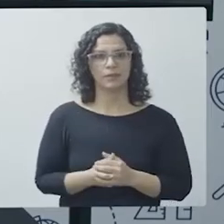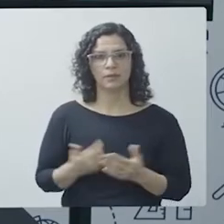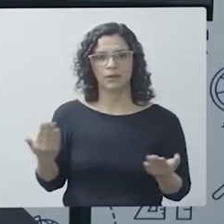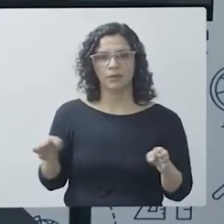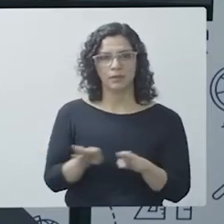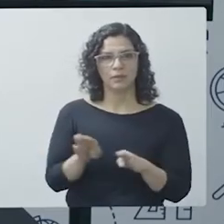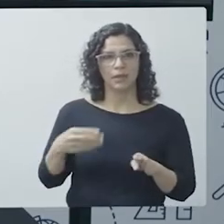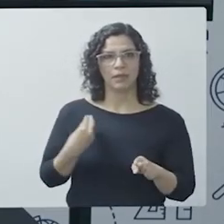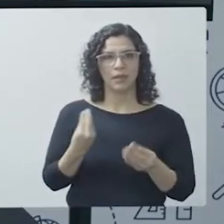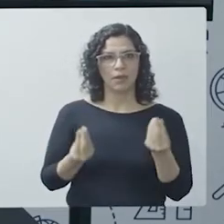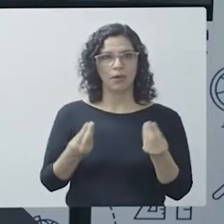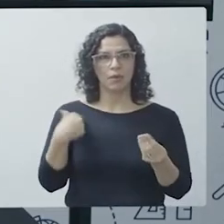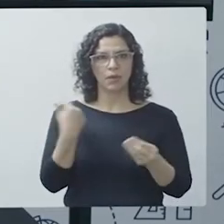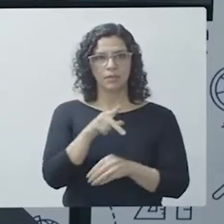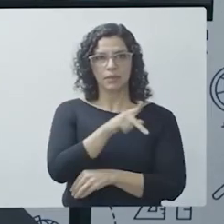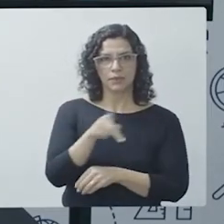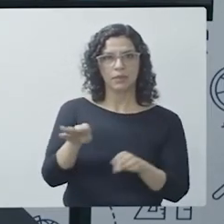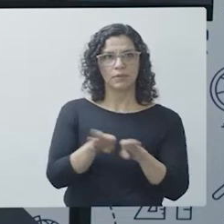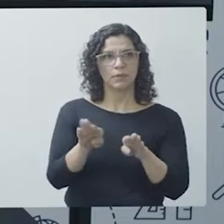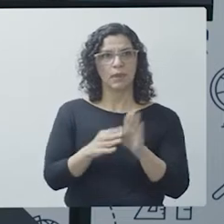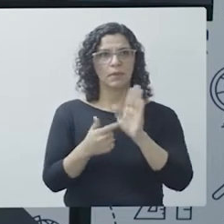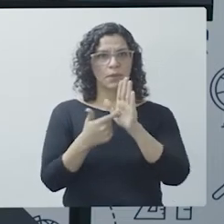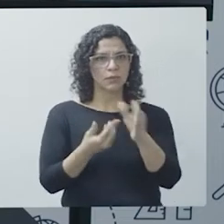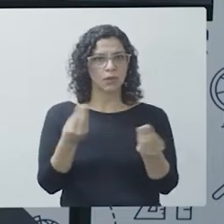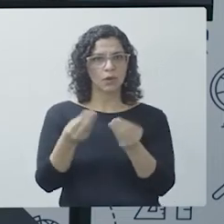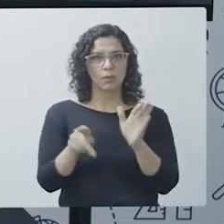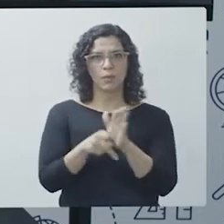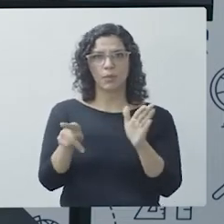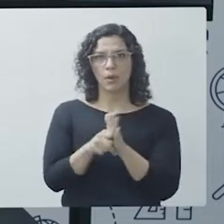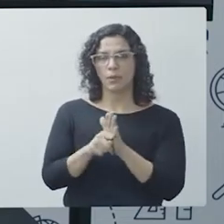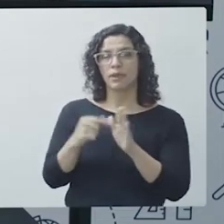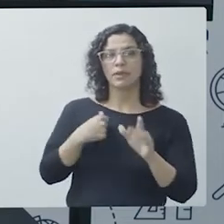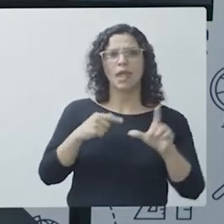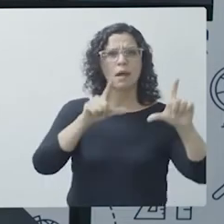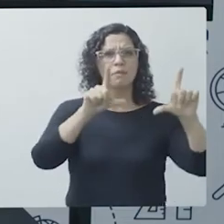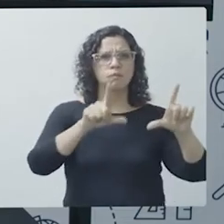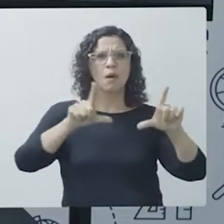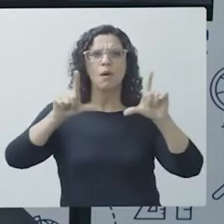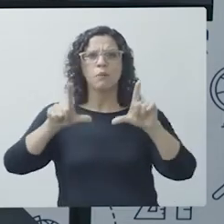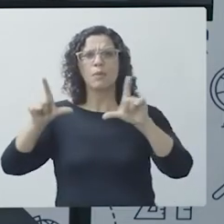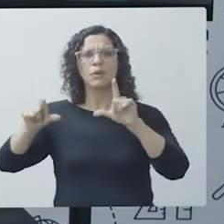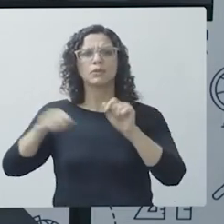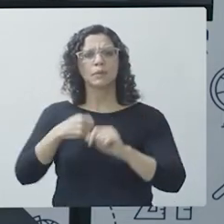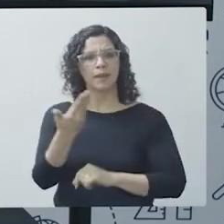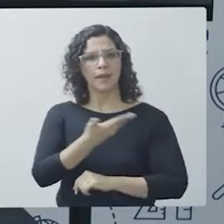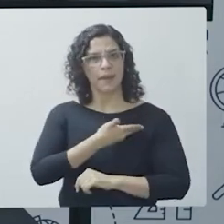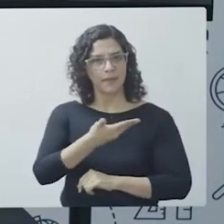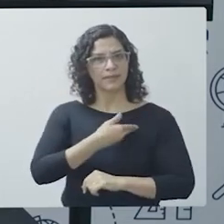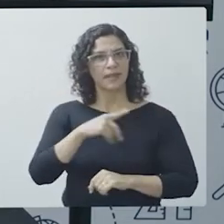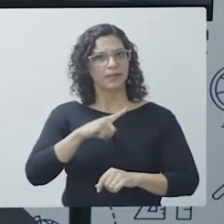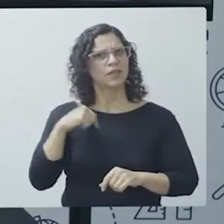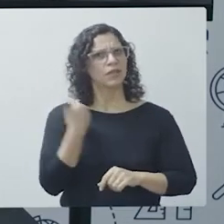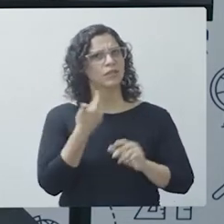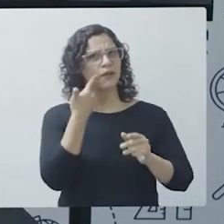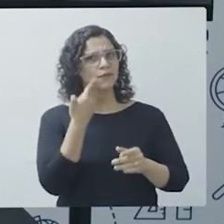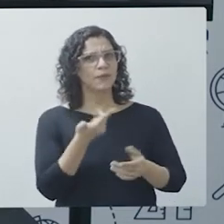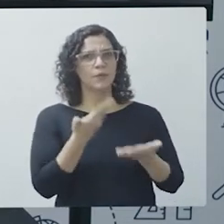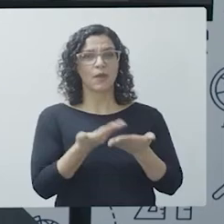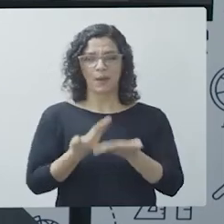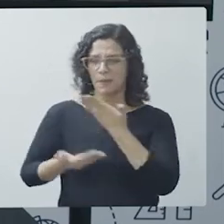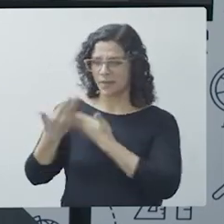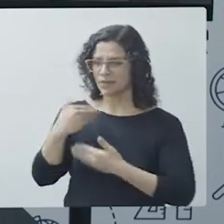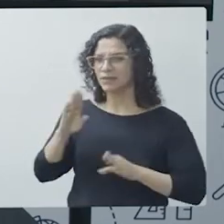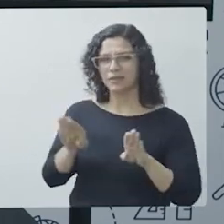a professora voltou a nos mostrar aquelas imagens sobre a amizade que nós já vimos na aula